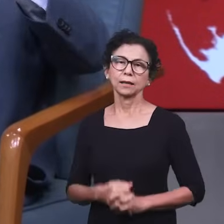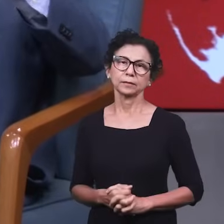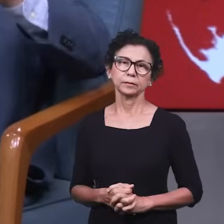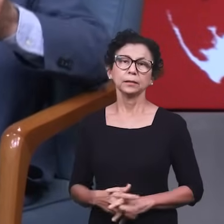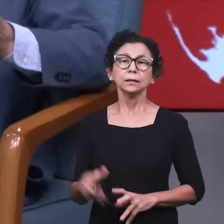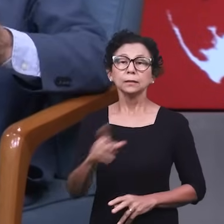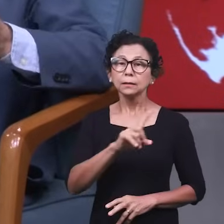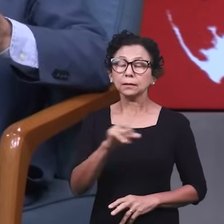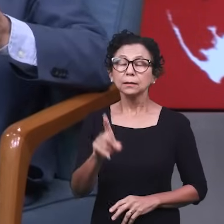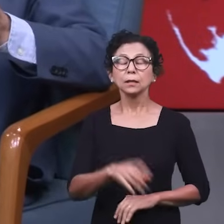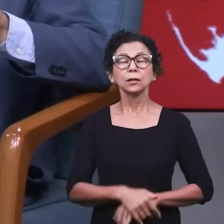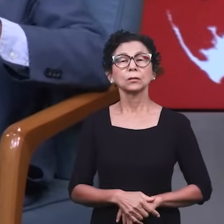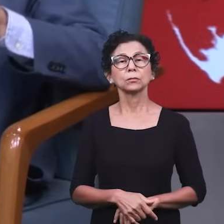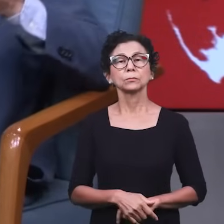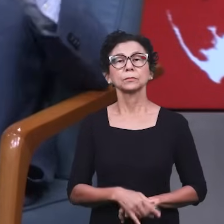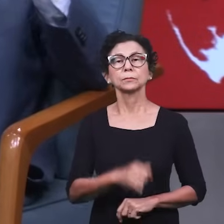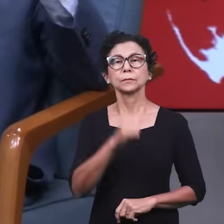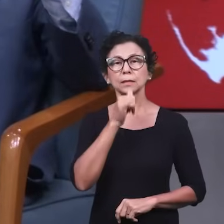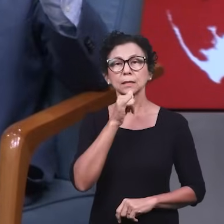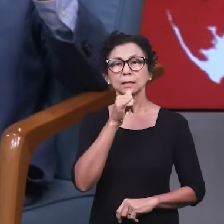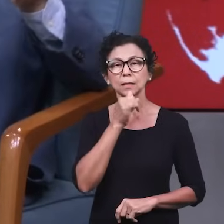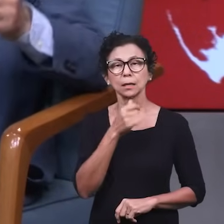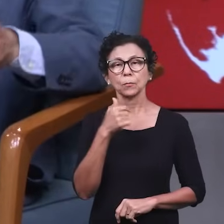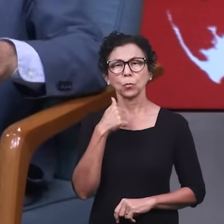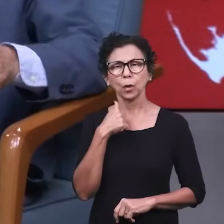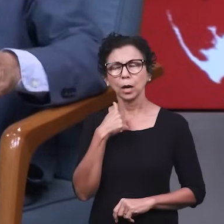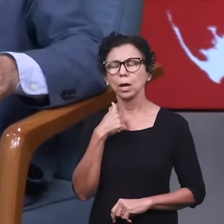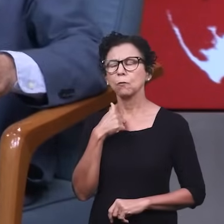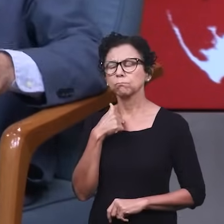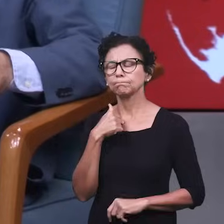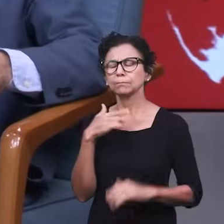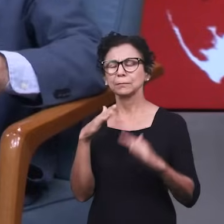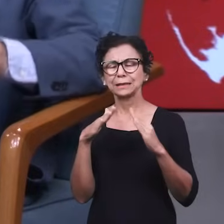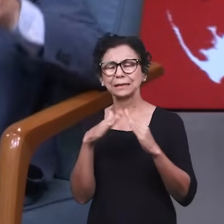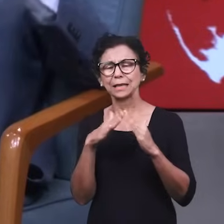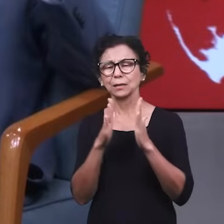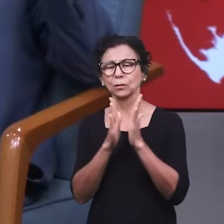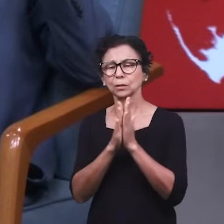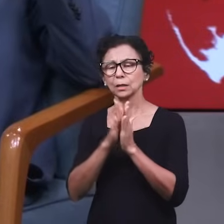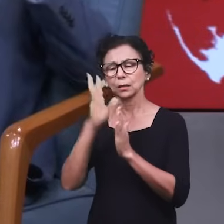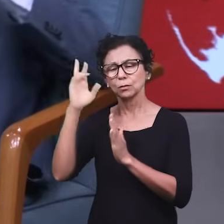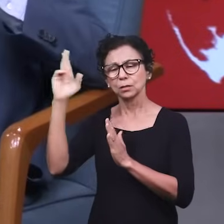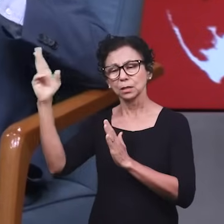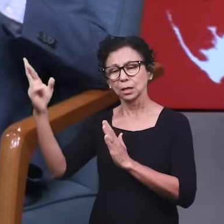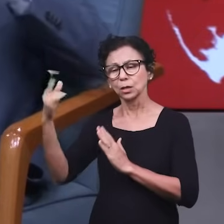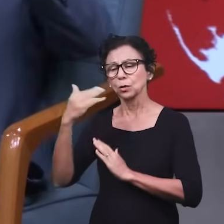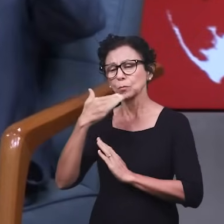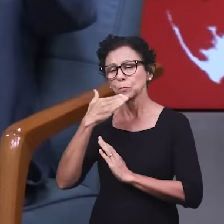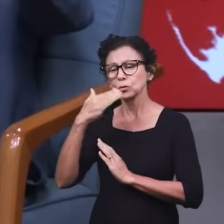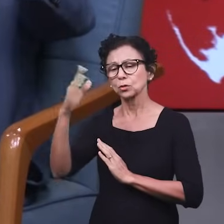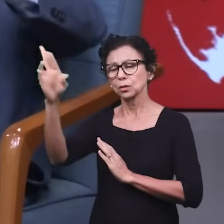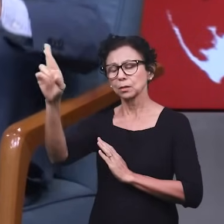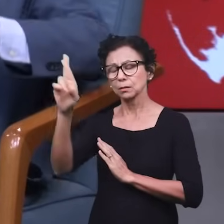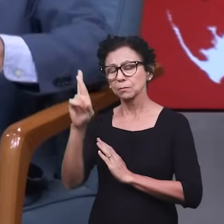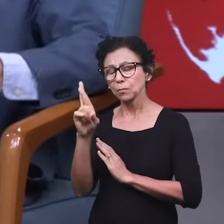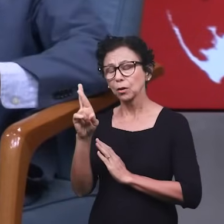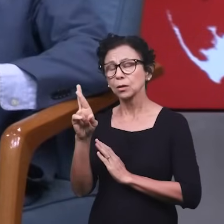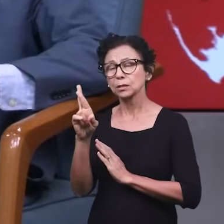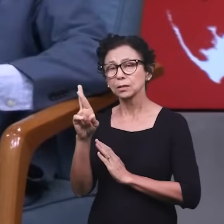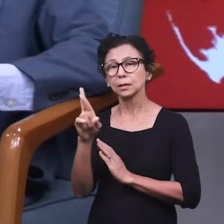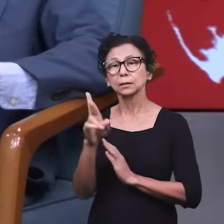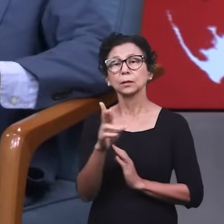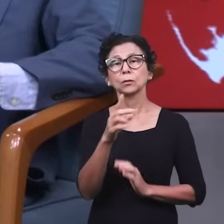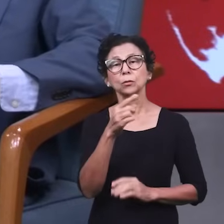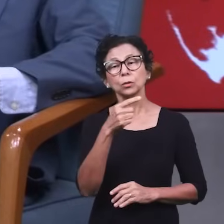fez um pedido, clamou ao Senhor, pediu uma resposta. Deus ouviu, o Espírito Santo ouviu a voz dele. Chegou lá na igreja,